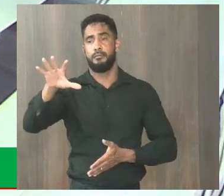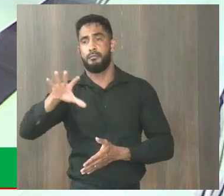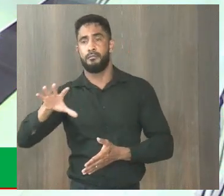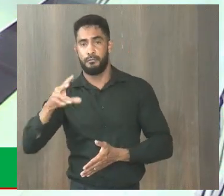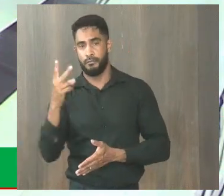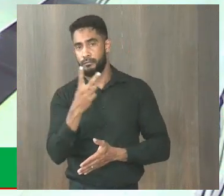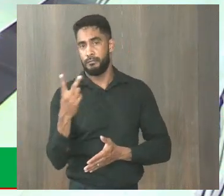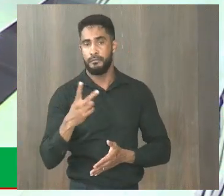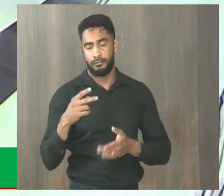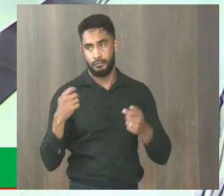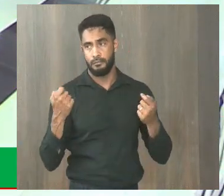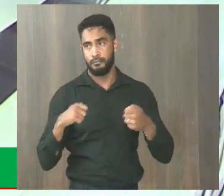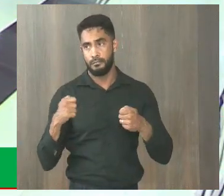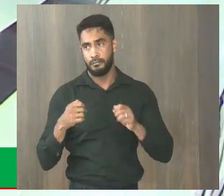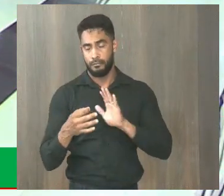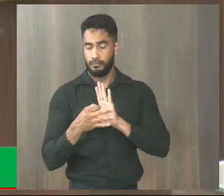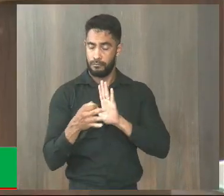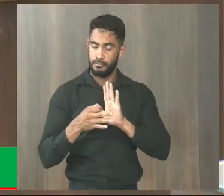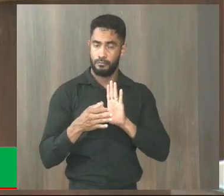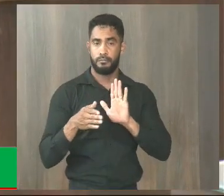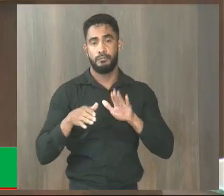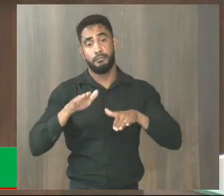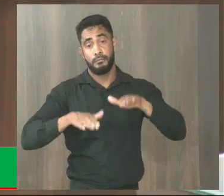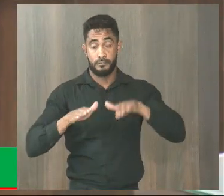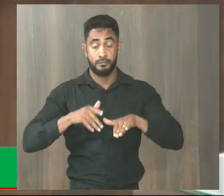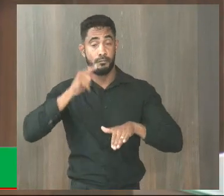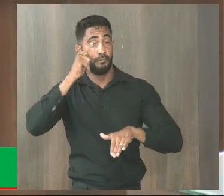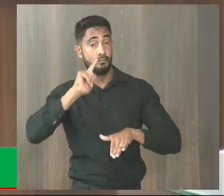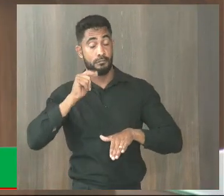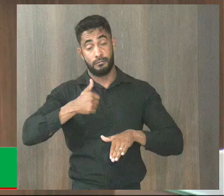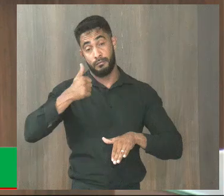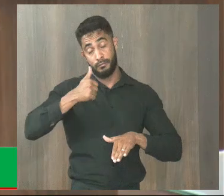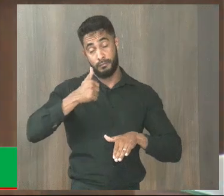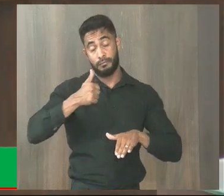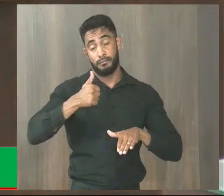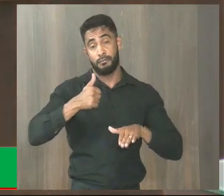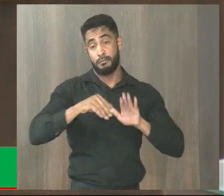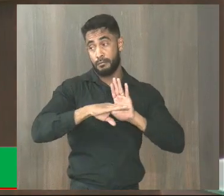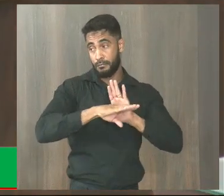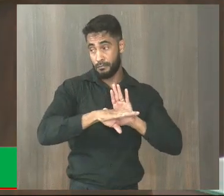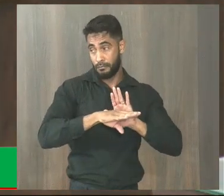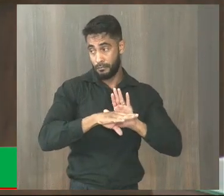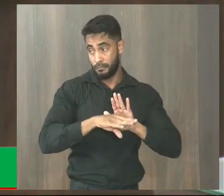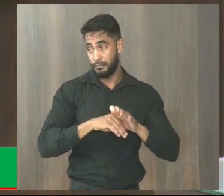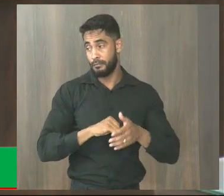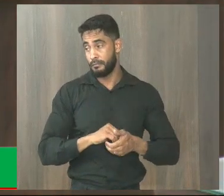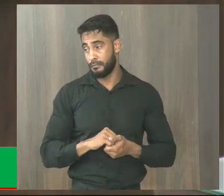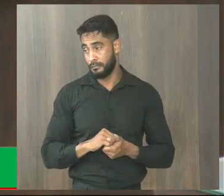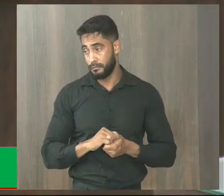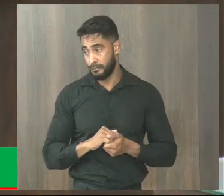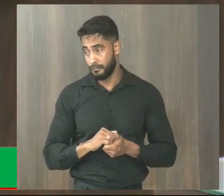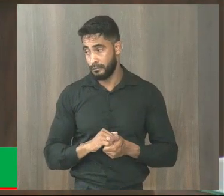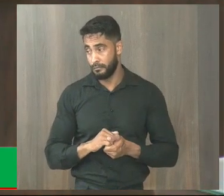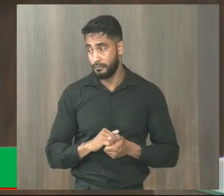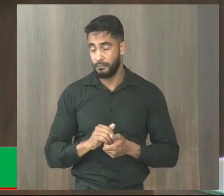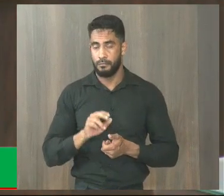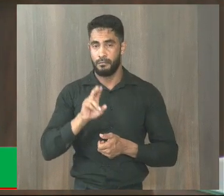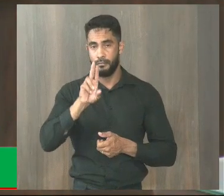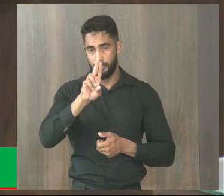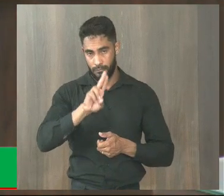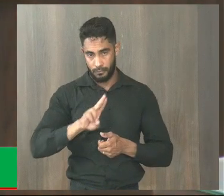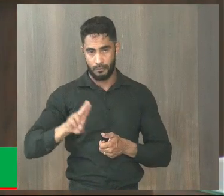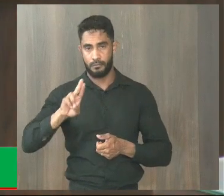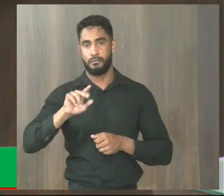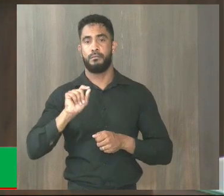estão precisando. A sugestão, talvez o senhor consiga na primeira etapa, que vai ajudar as regiões lá. Obrigado. O que eles estão usando, colega Bruno?